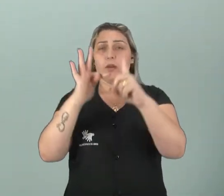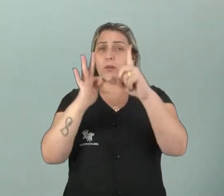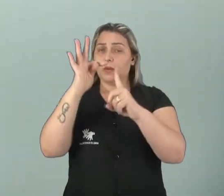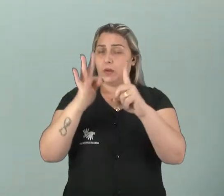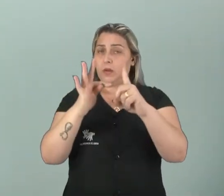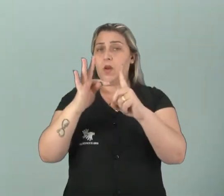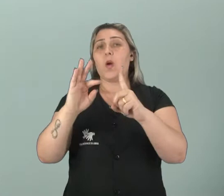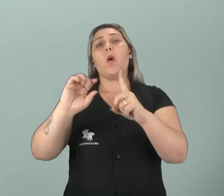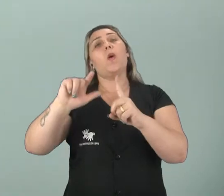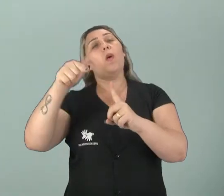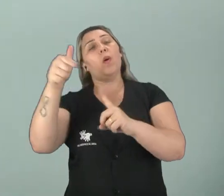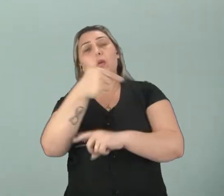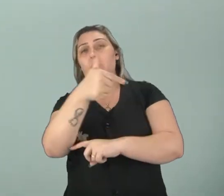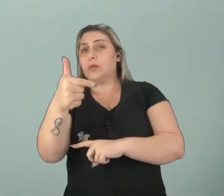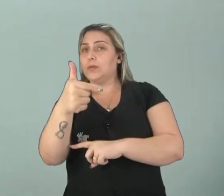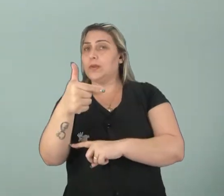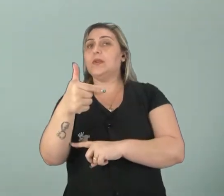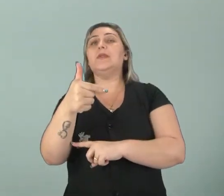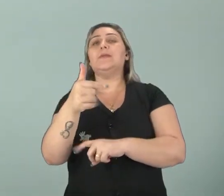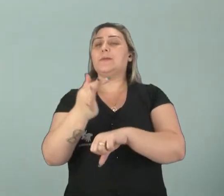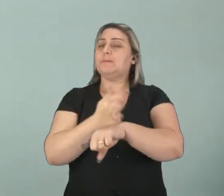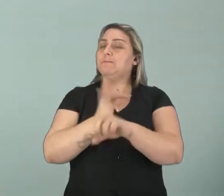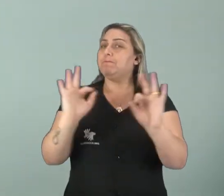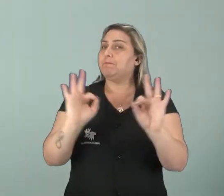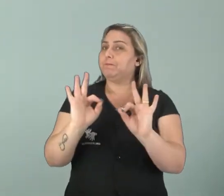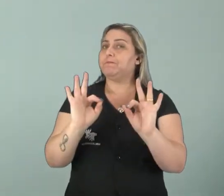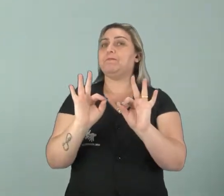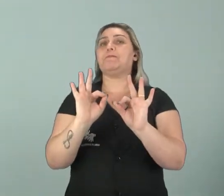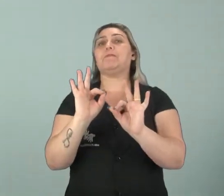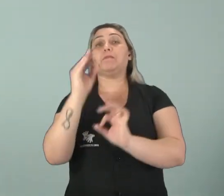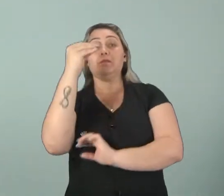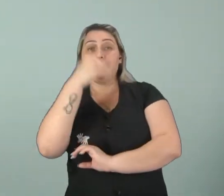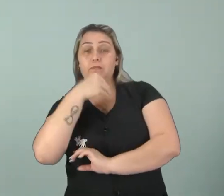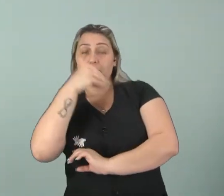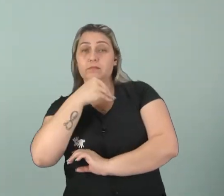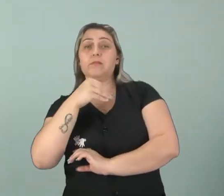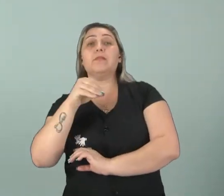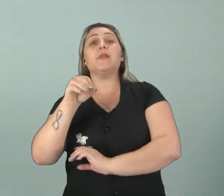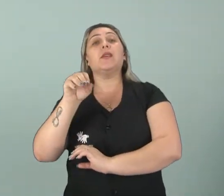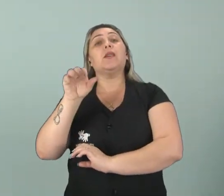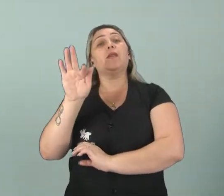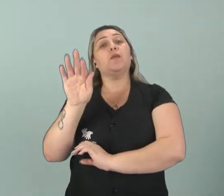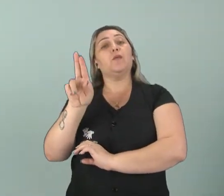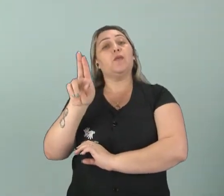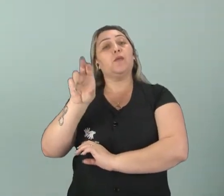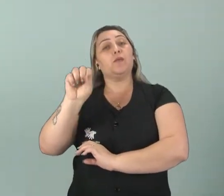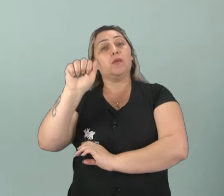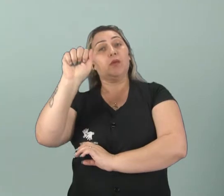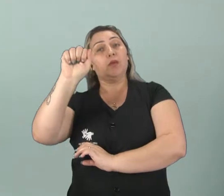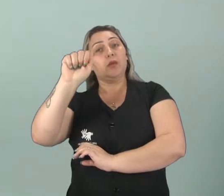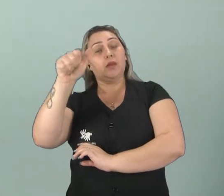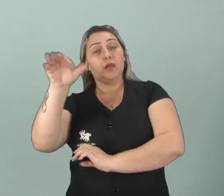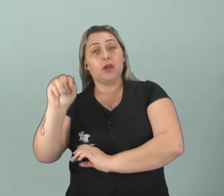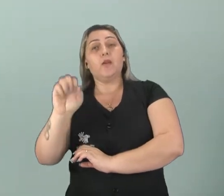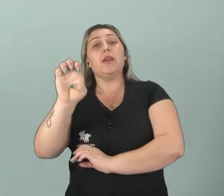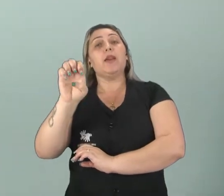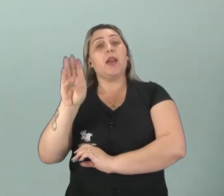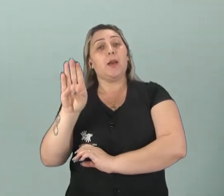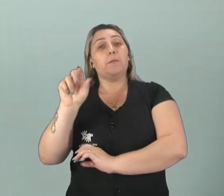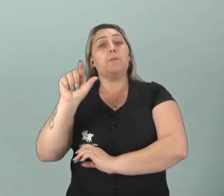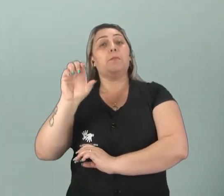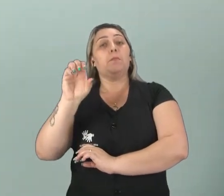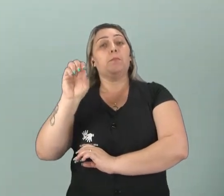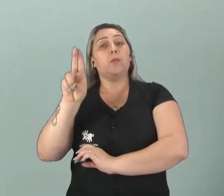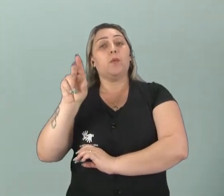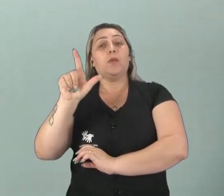de estado, outros não, ou seja, eles têm seus pontos de fusão e de ebulição, mas a ideia é que se chega nesse ponto, ele